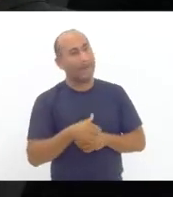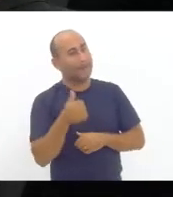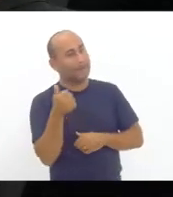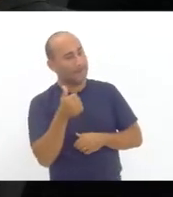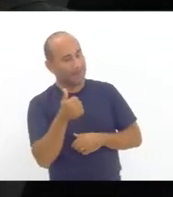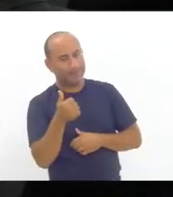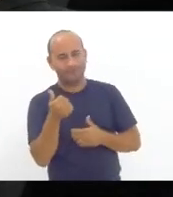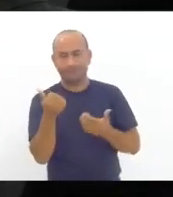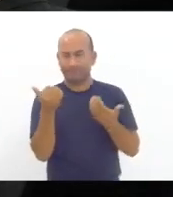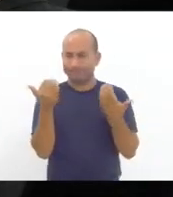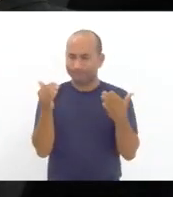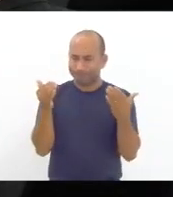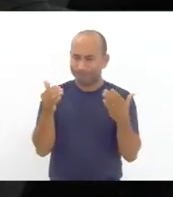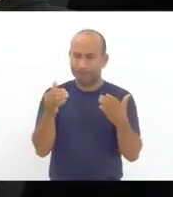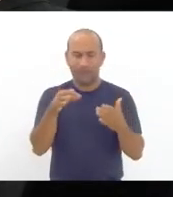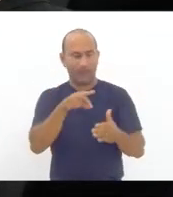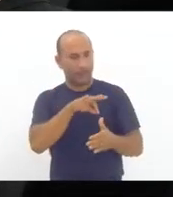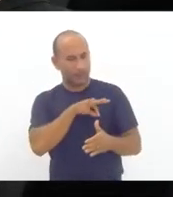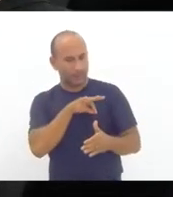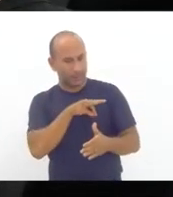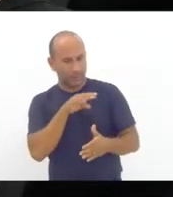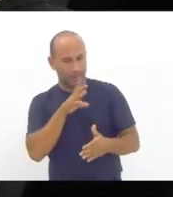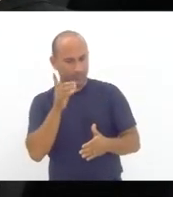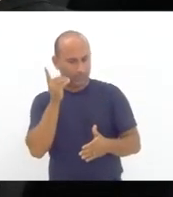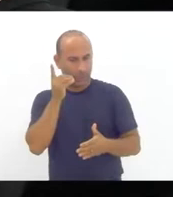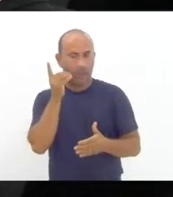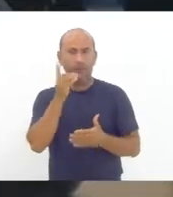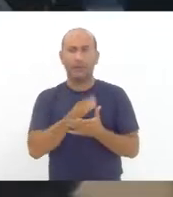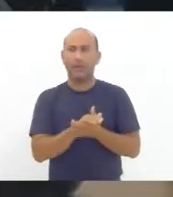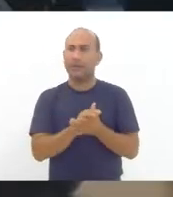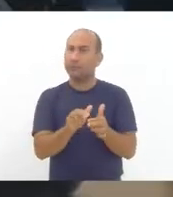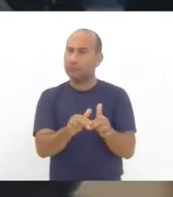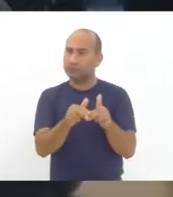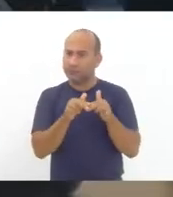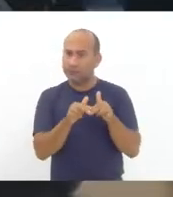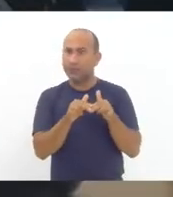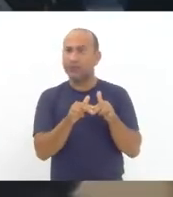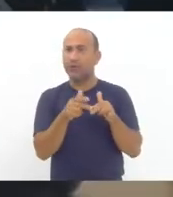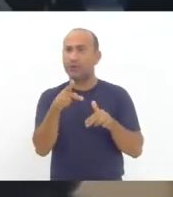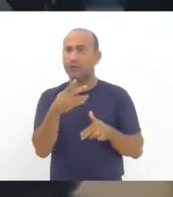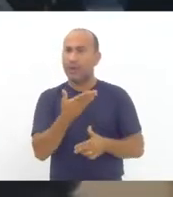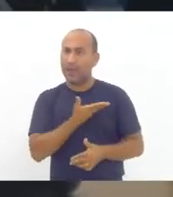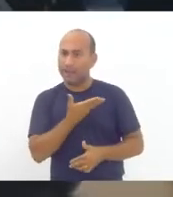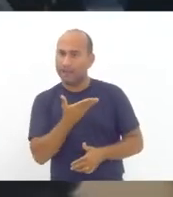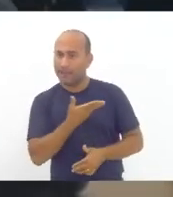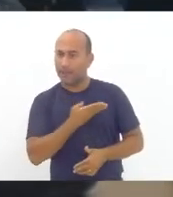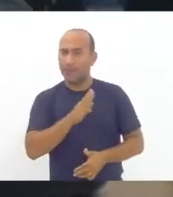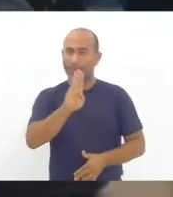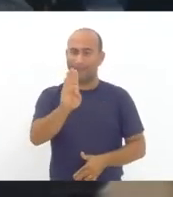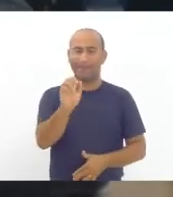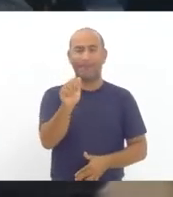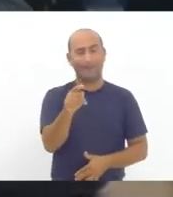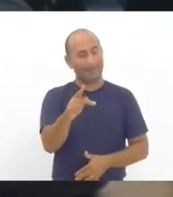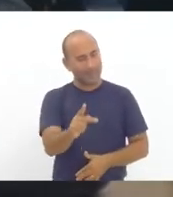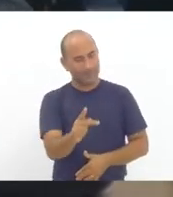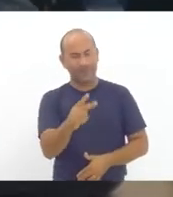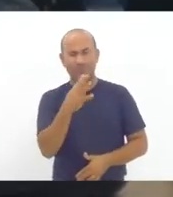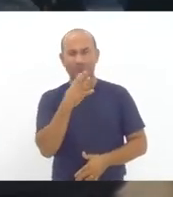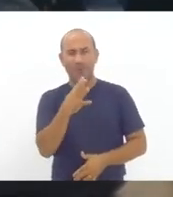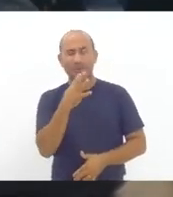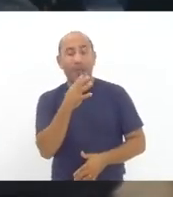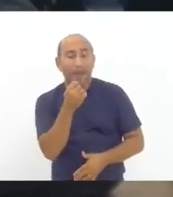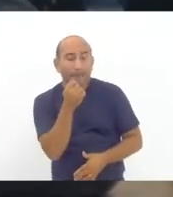Marta Rocha por essa homenagem muito meritória aqui ao nosso amigo bap uma pessoa que eu conheço